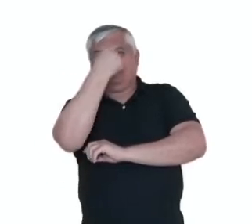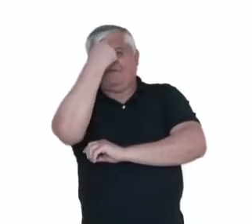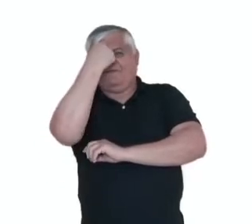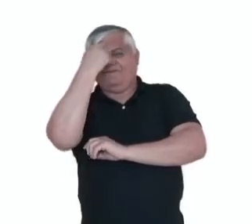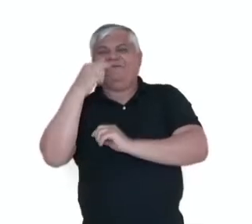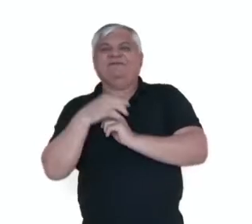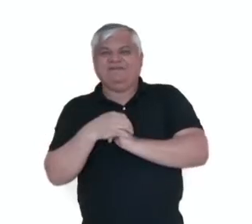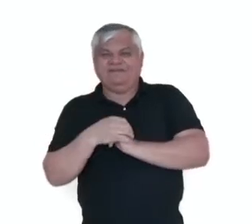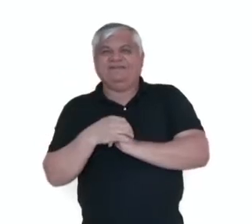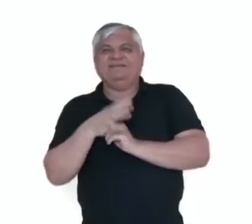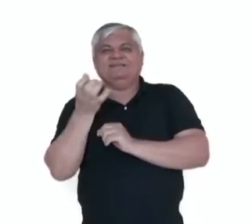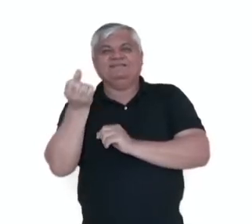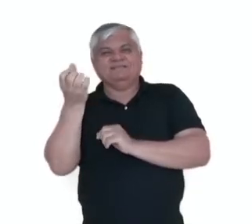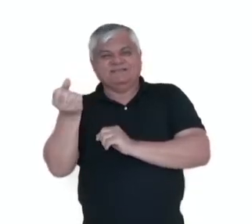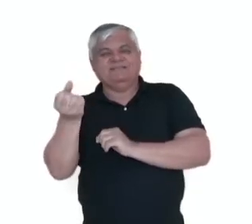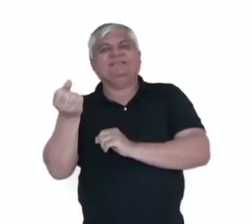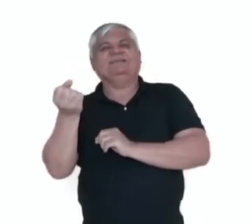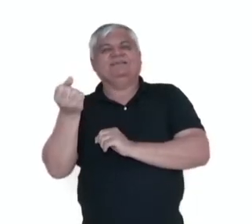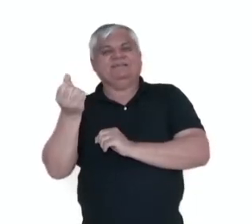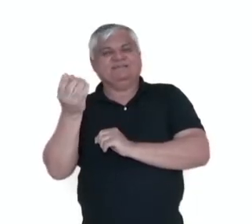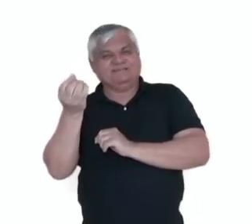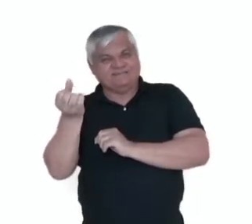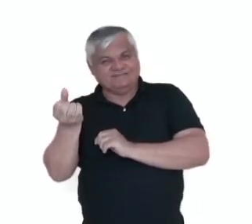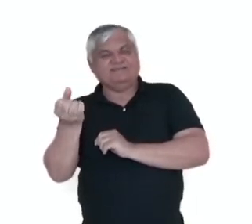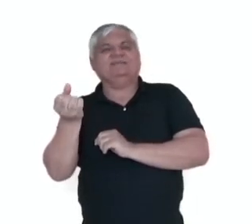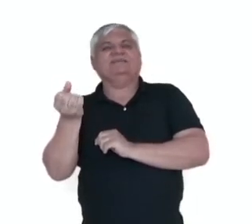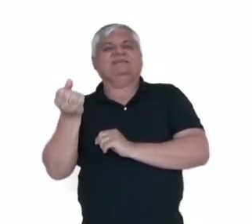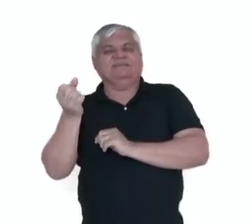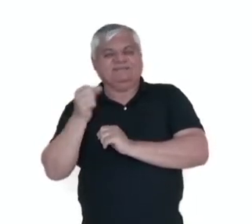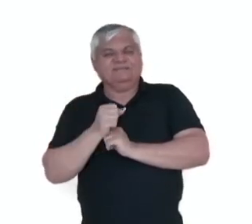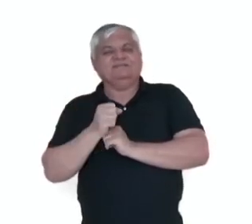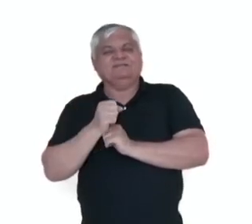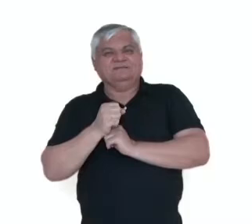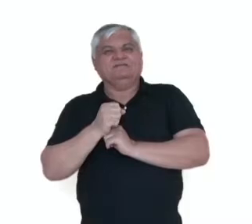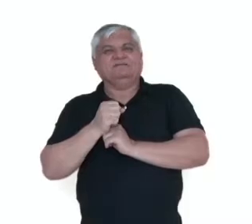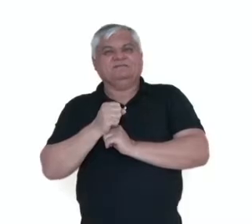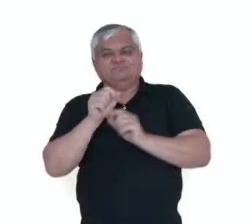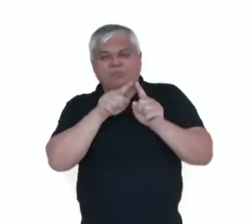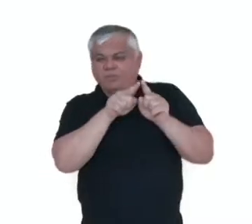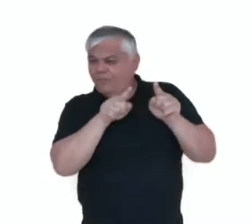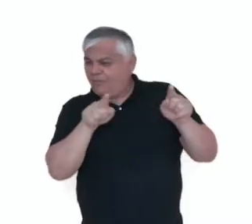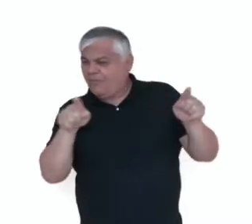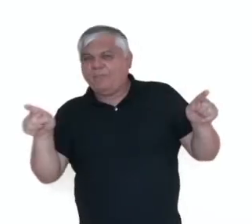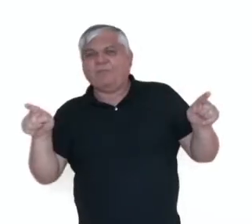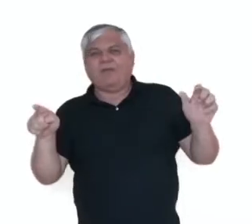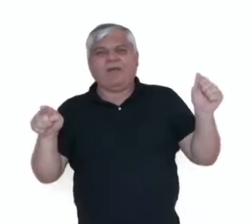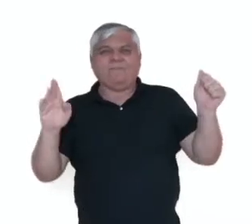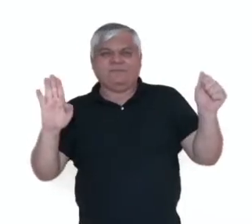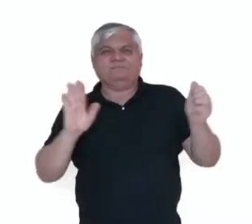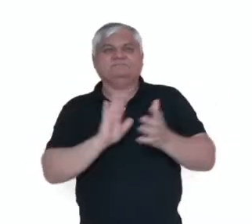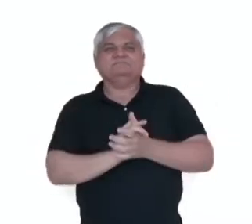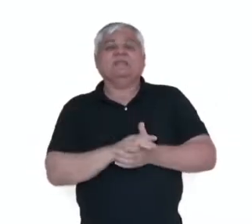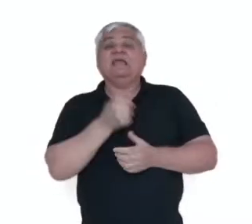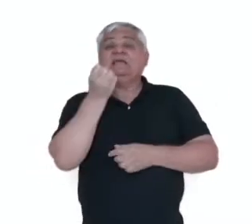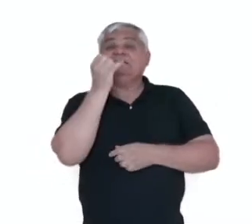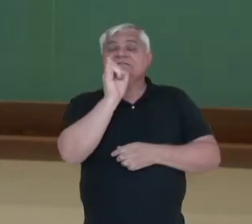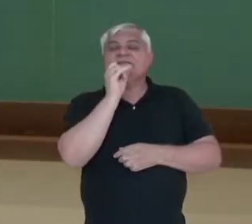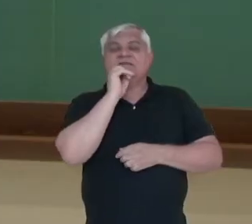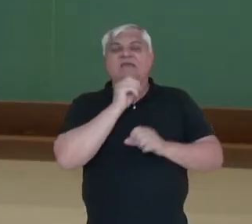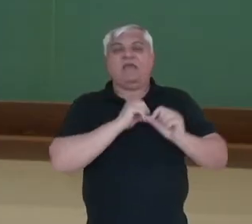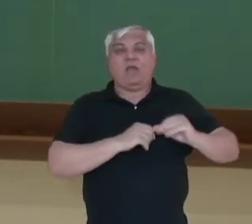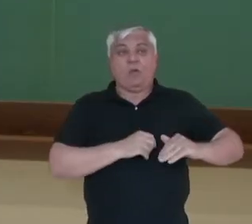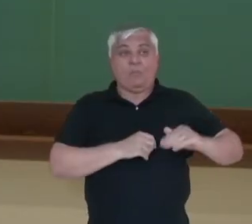60 segundos para fazer esse trajeto, que é ir do ponto A até o ponto B. Se a